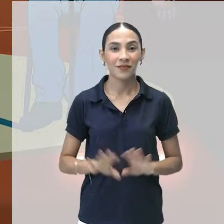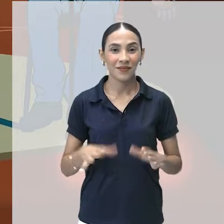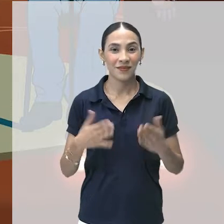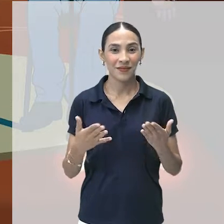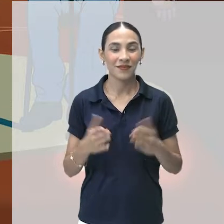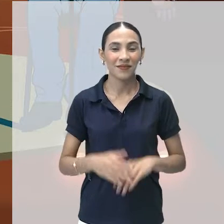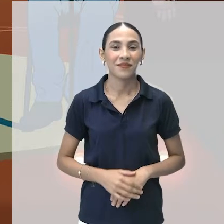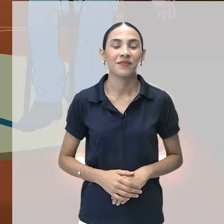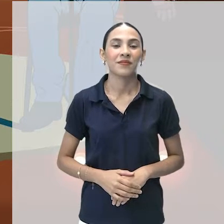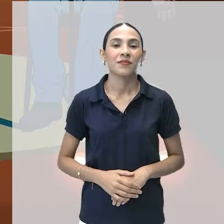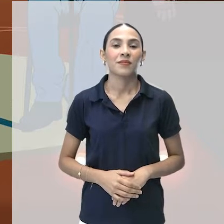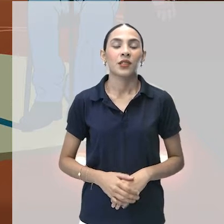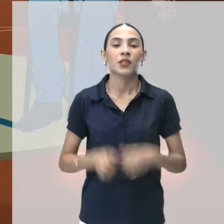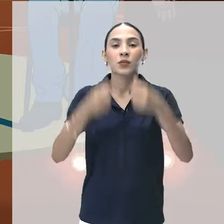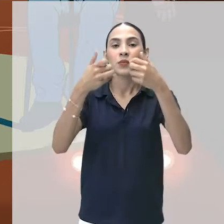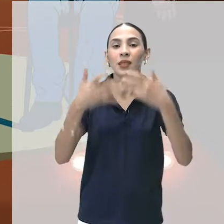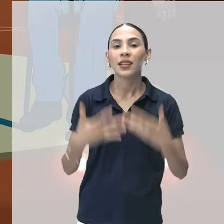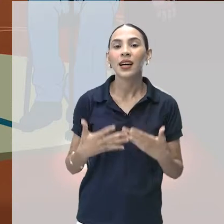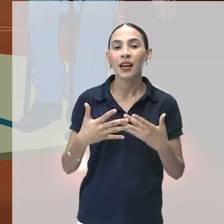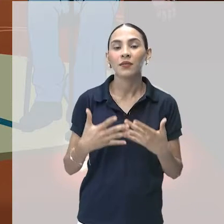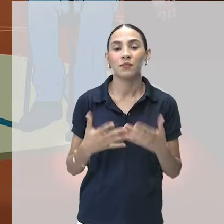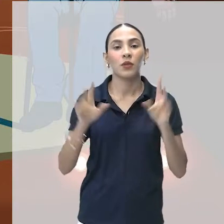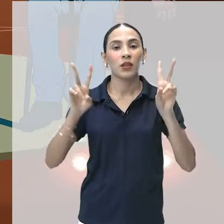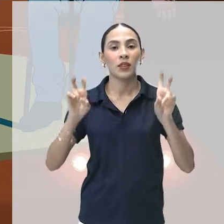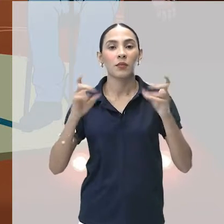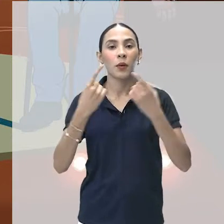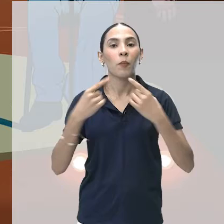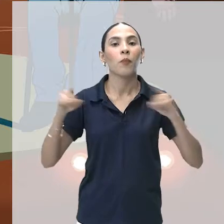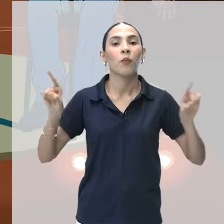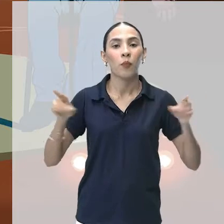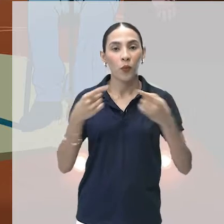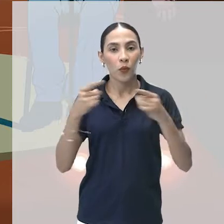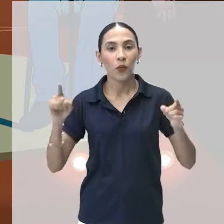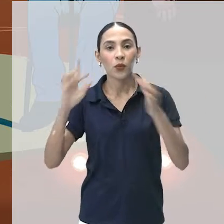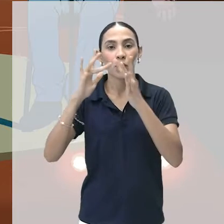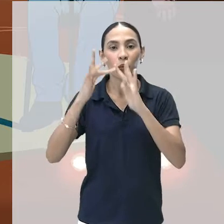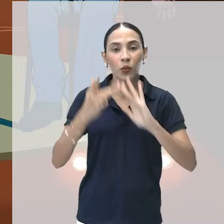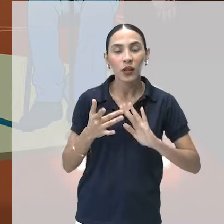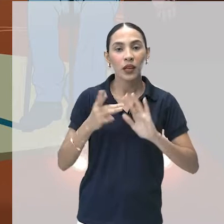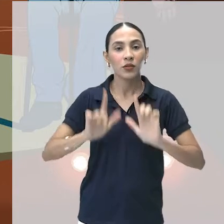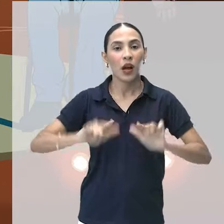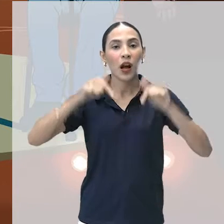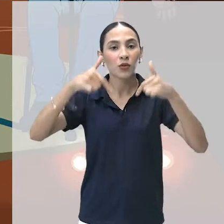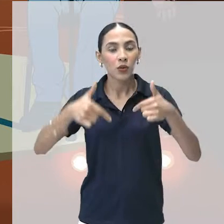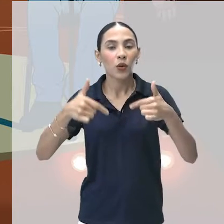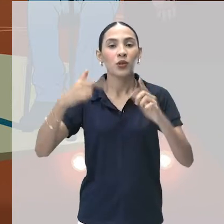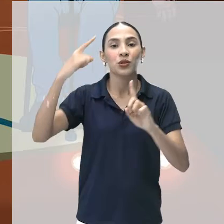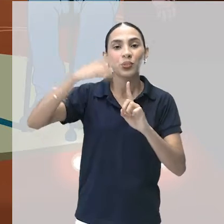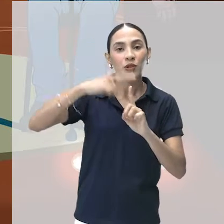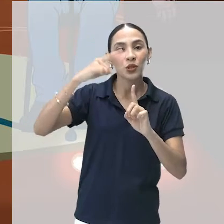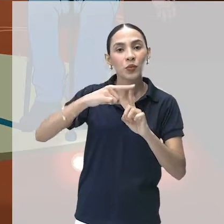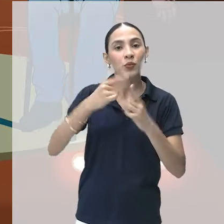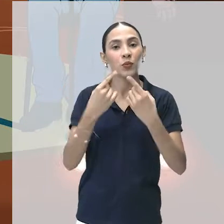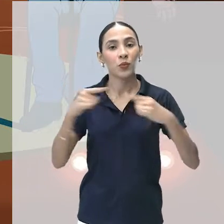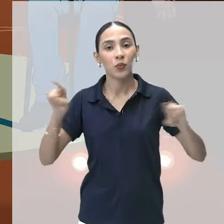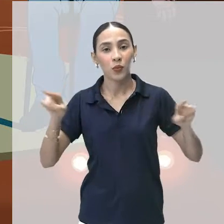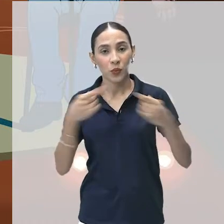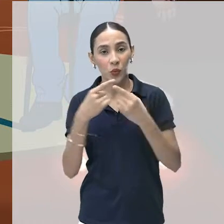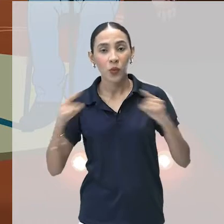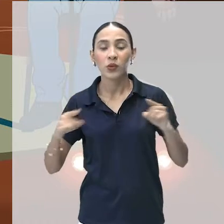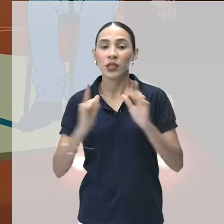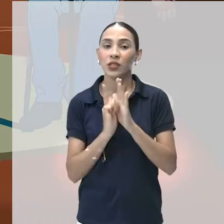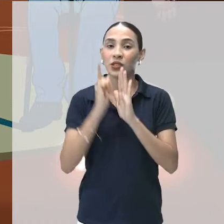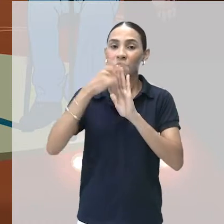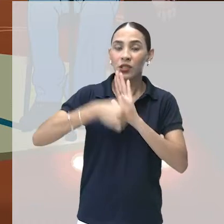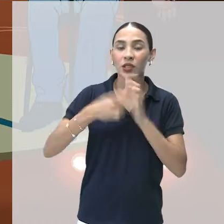Muito bem, então falar sobre música, o contexto da música, movimentos musicais, estilos de música, gêneros